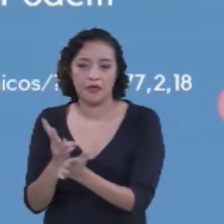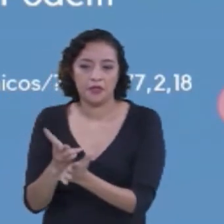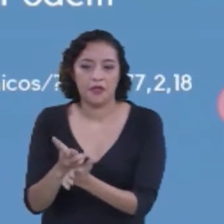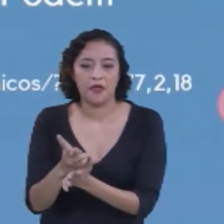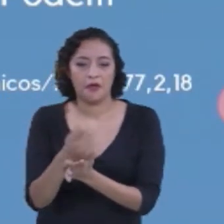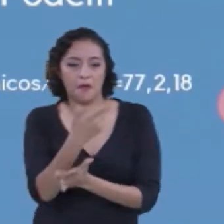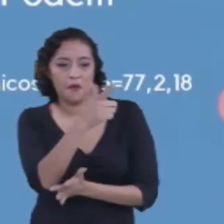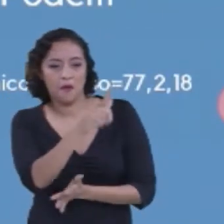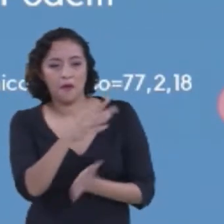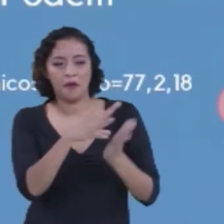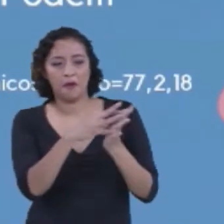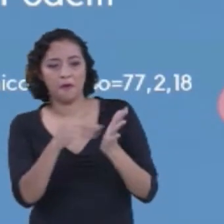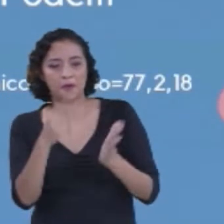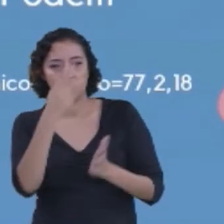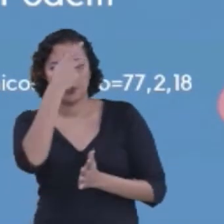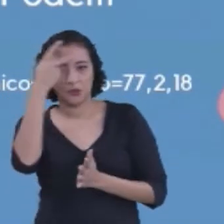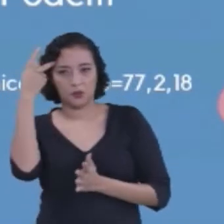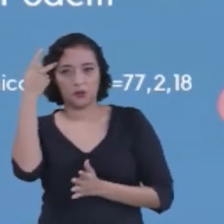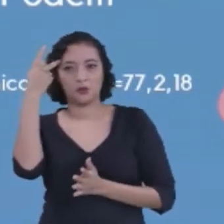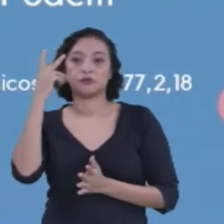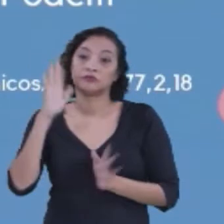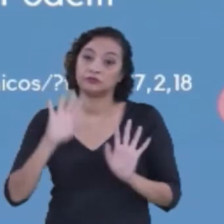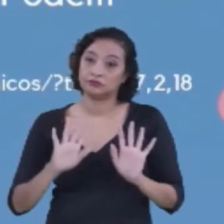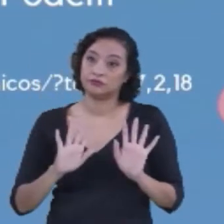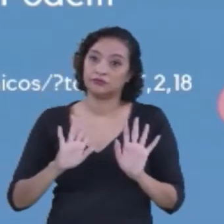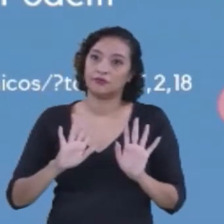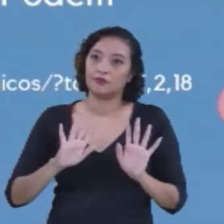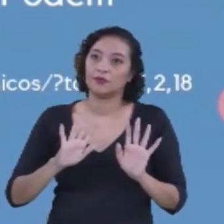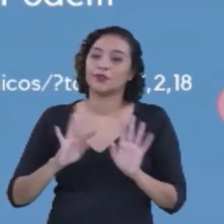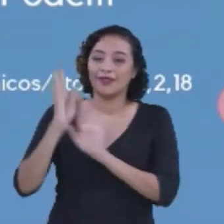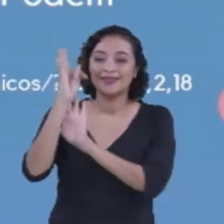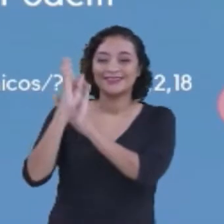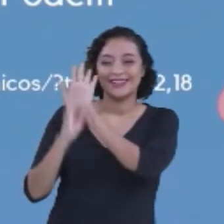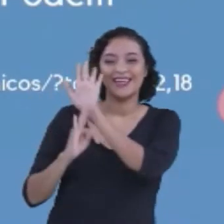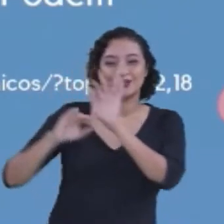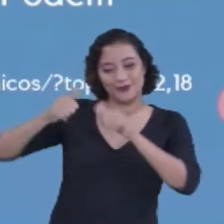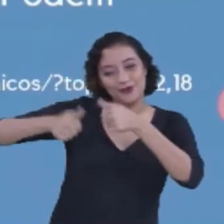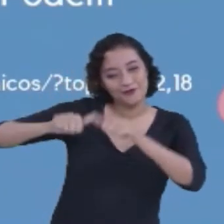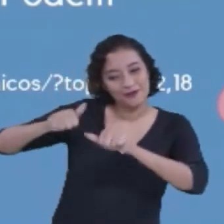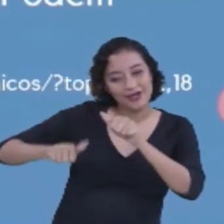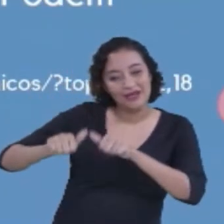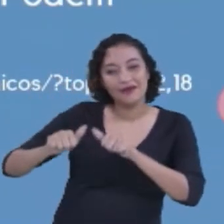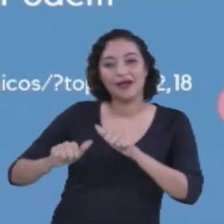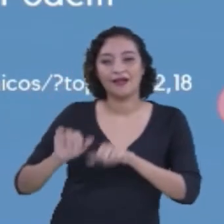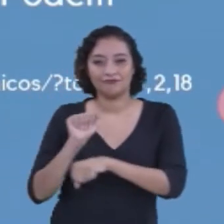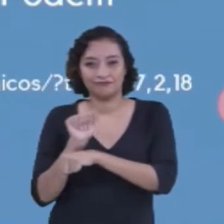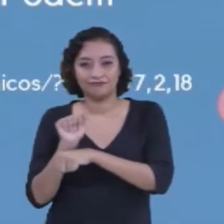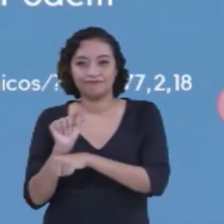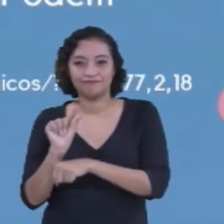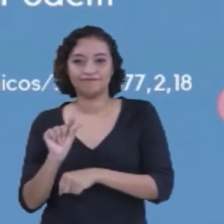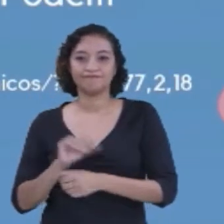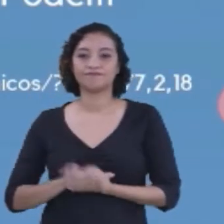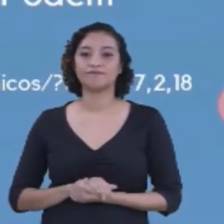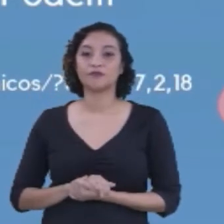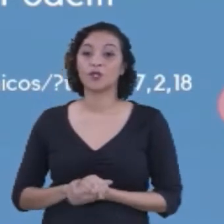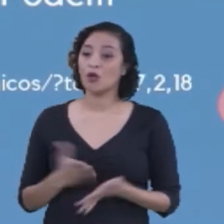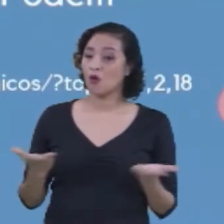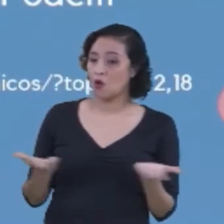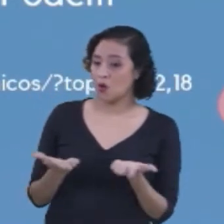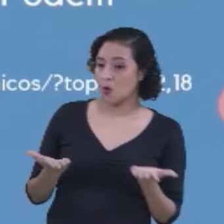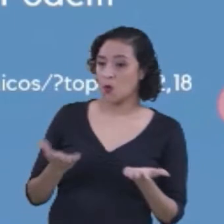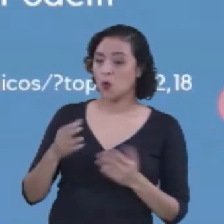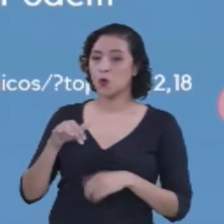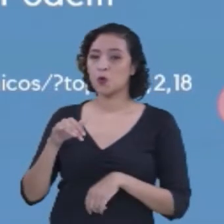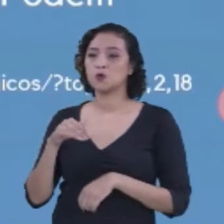ali o que quer dizer isso. Muito bem, então olha só, os mesmos que hoje adotam Dunga como queridinho em